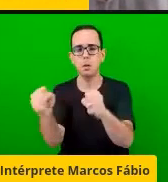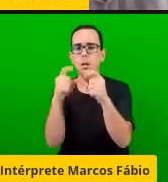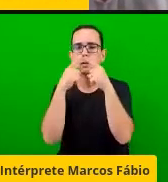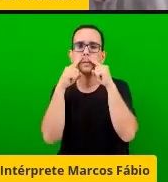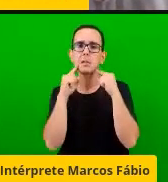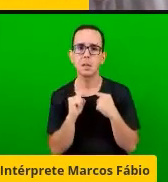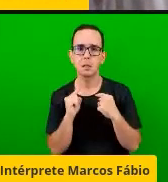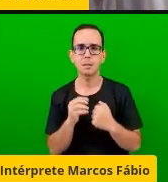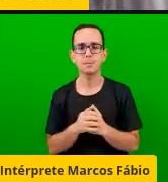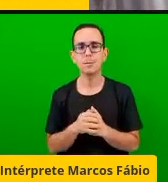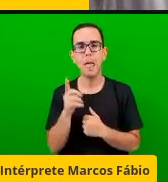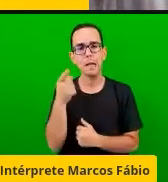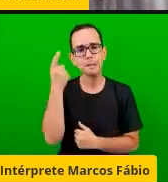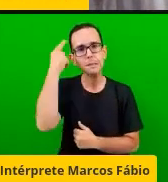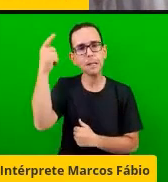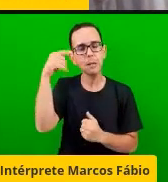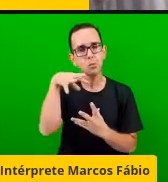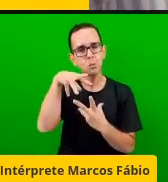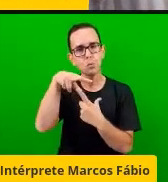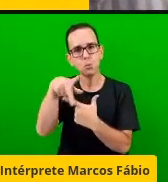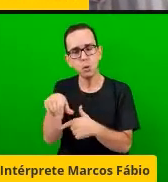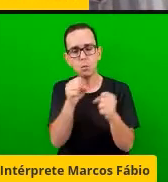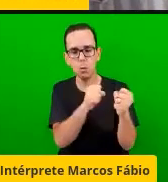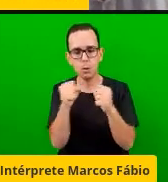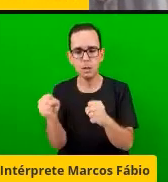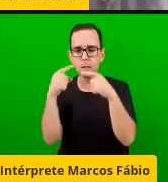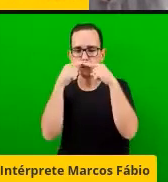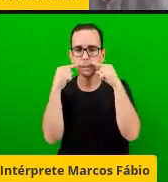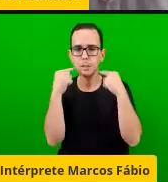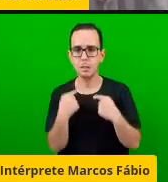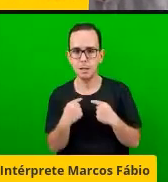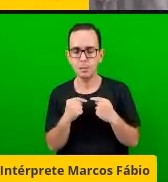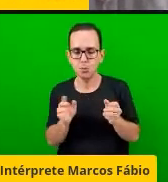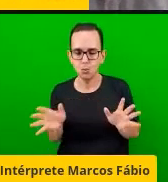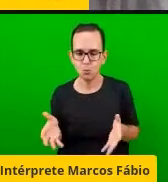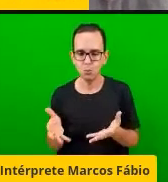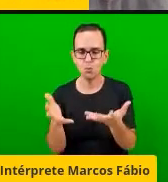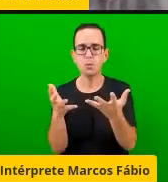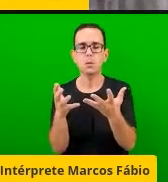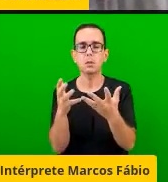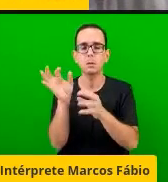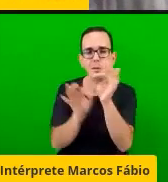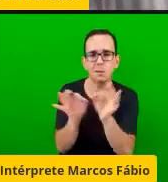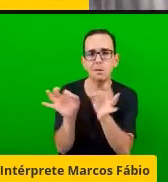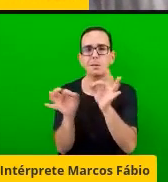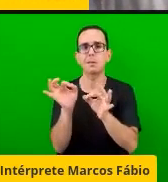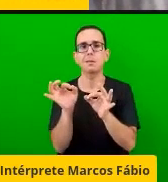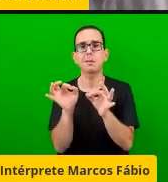Essa estratégia global de poder chinês, por meio de investimento, de infraestrutura,